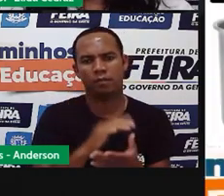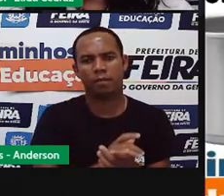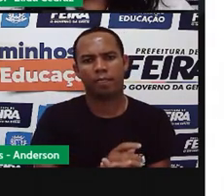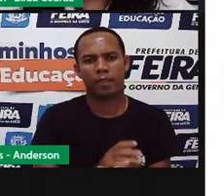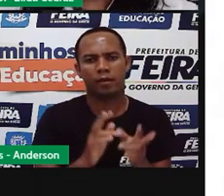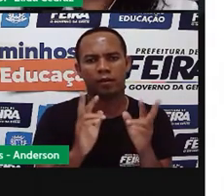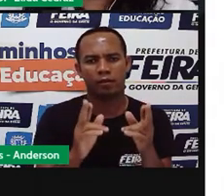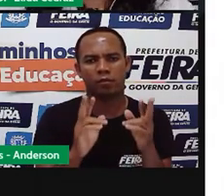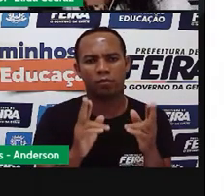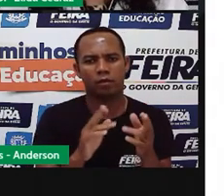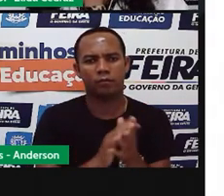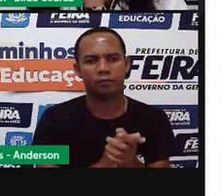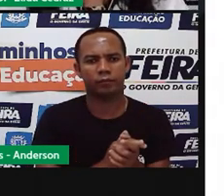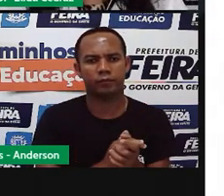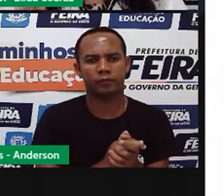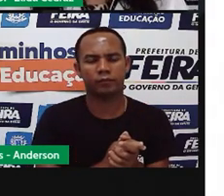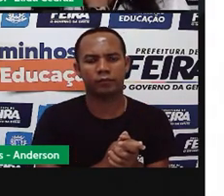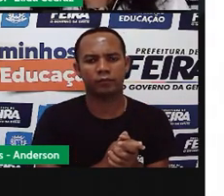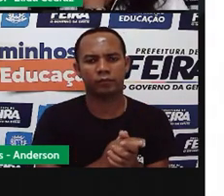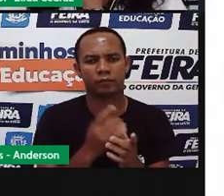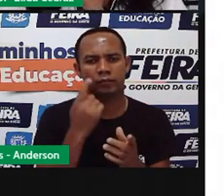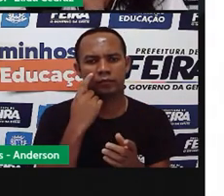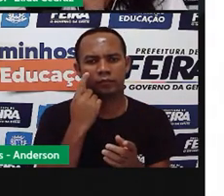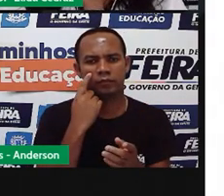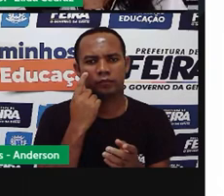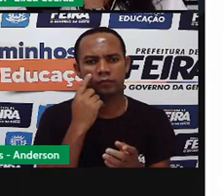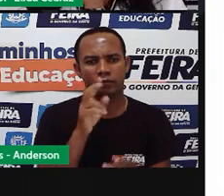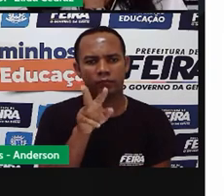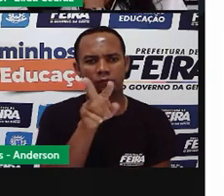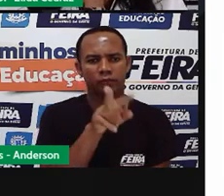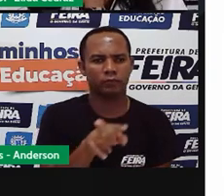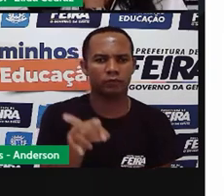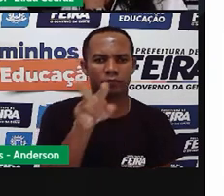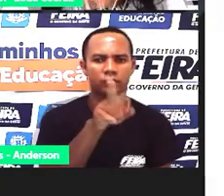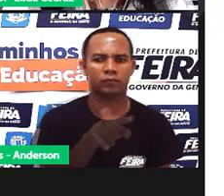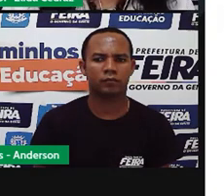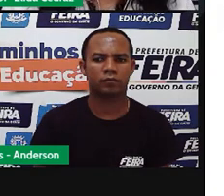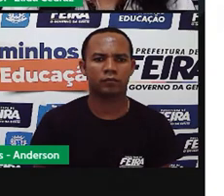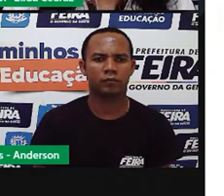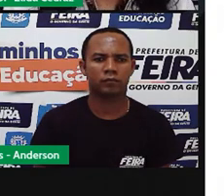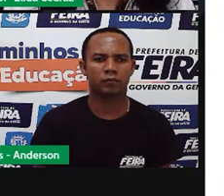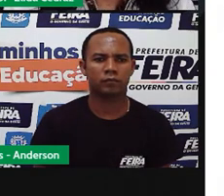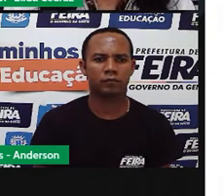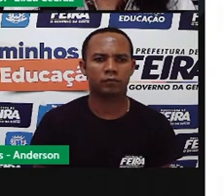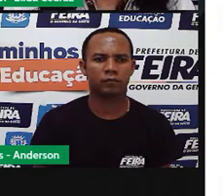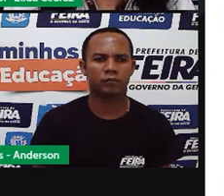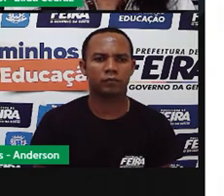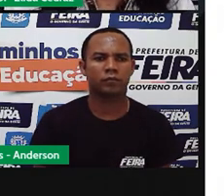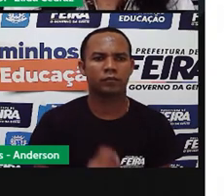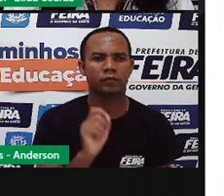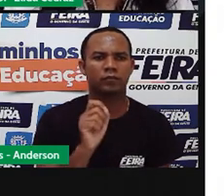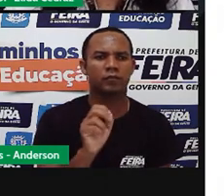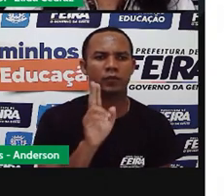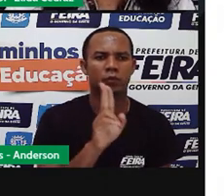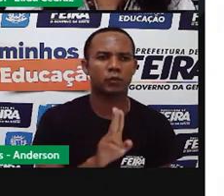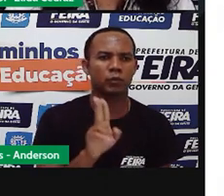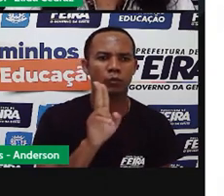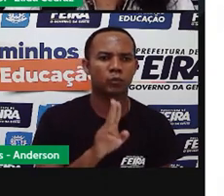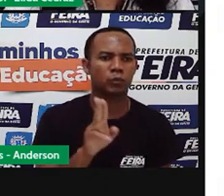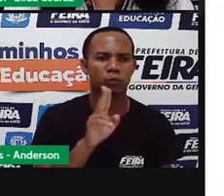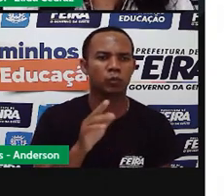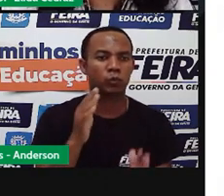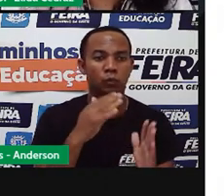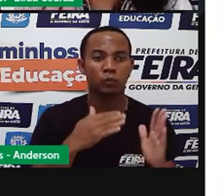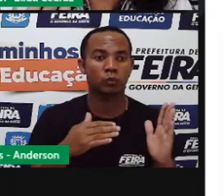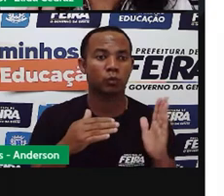Como esses objetos aqui. Eu vou dar um tempo para vocês olharem bem para eles, tá bom? Esses objetos,